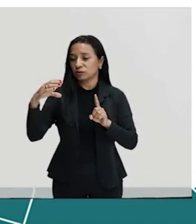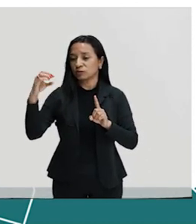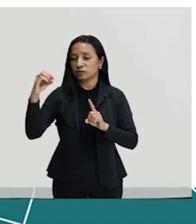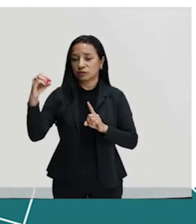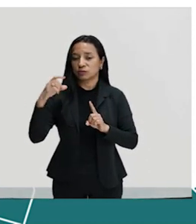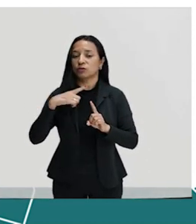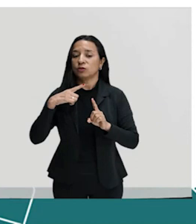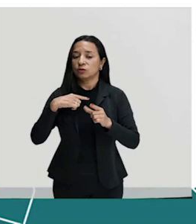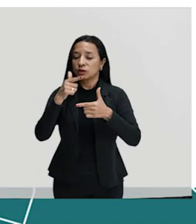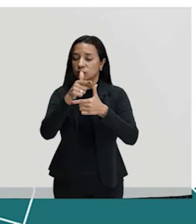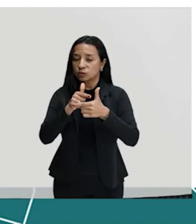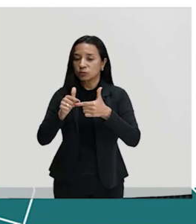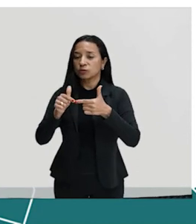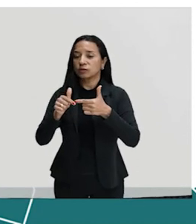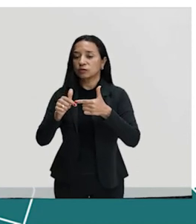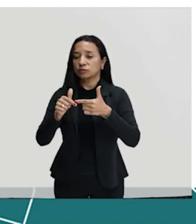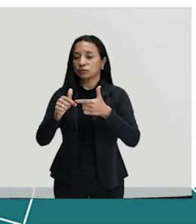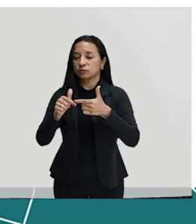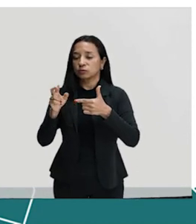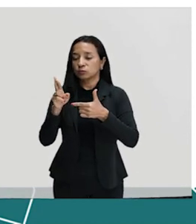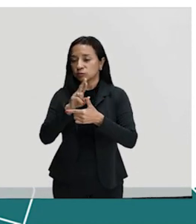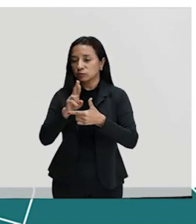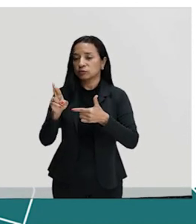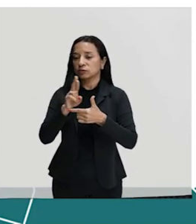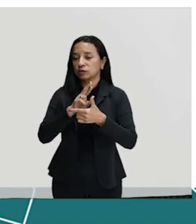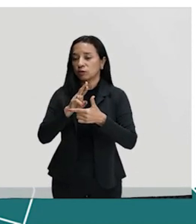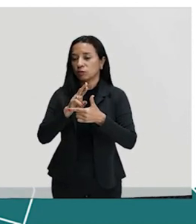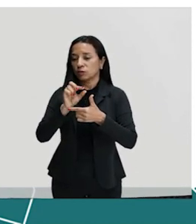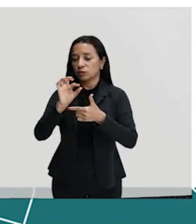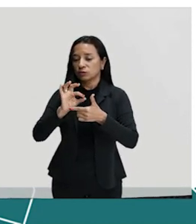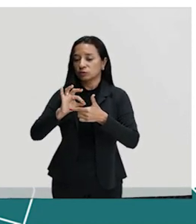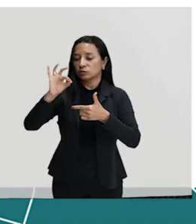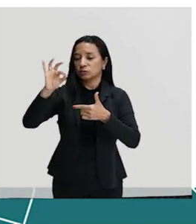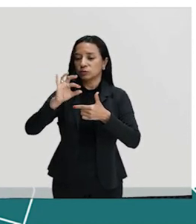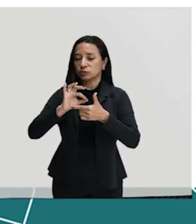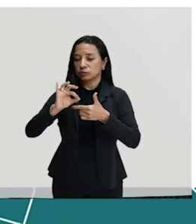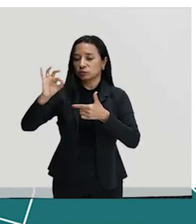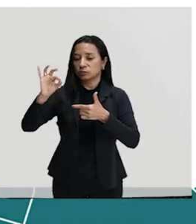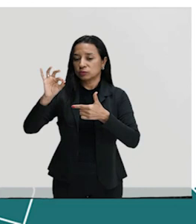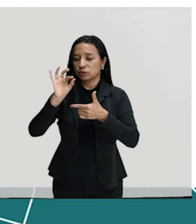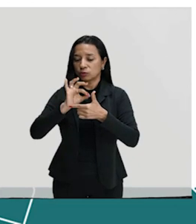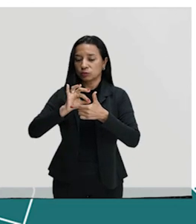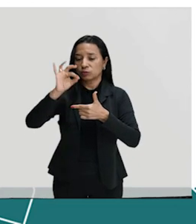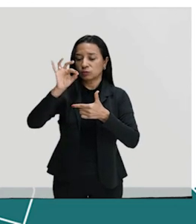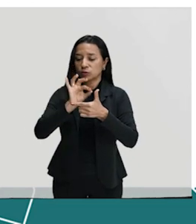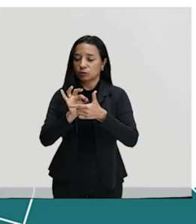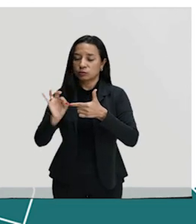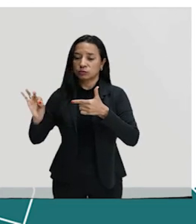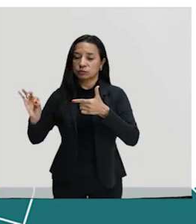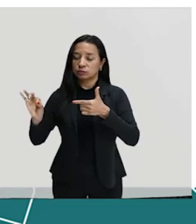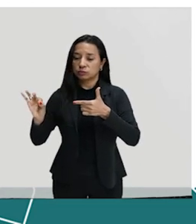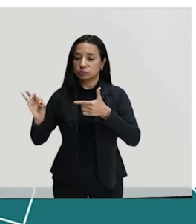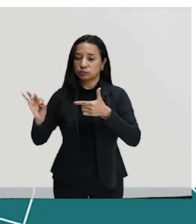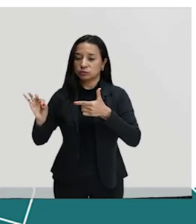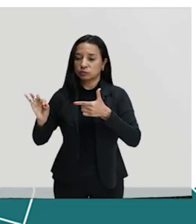gráfico de correspondência entre as medidas dessa forma a temperatura